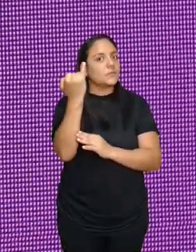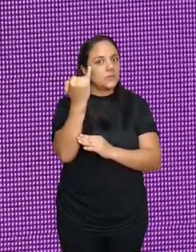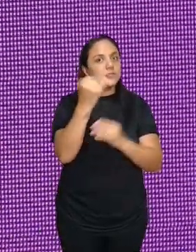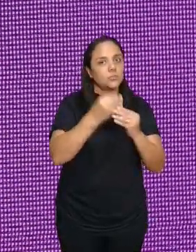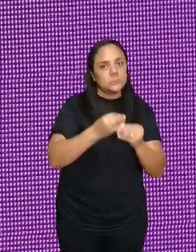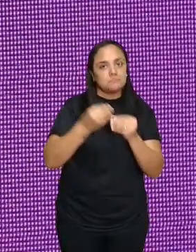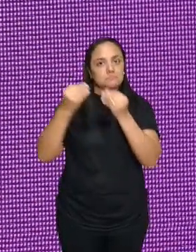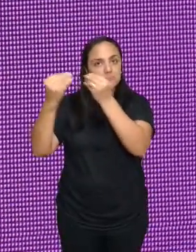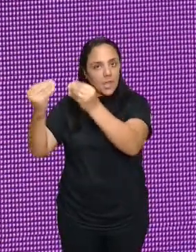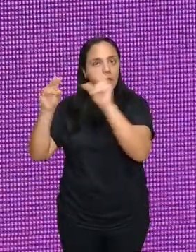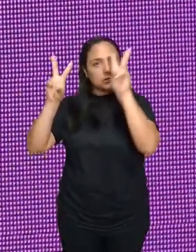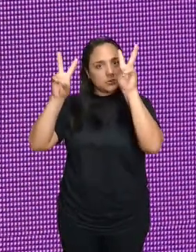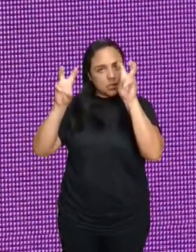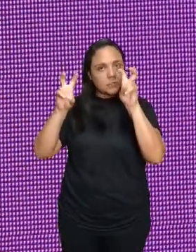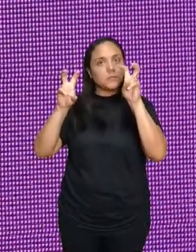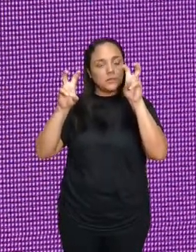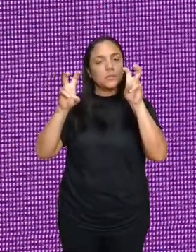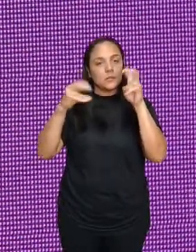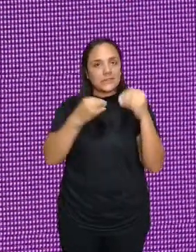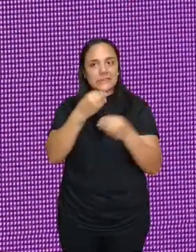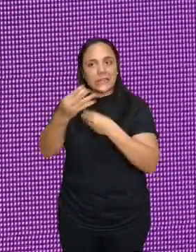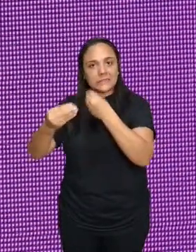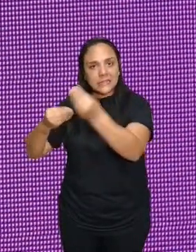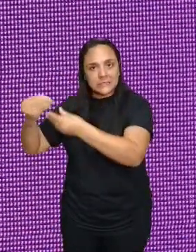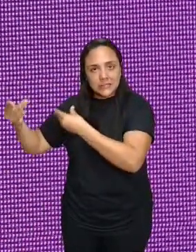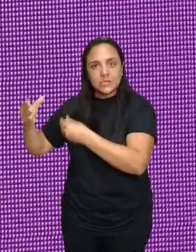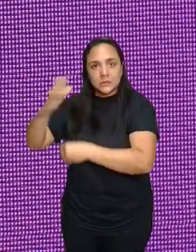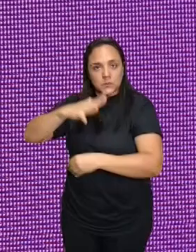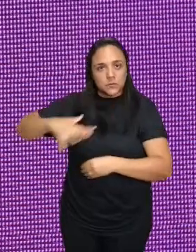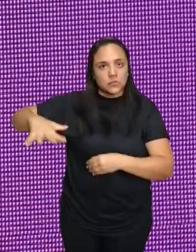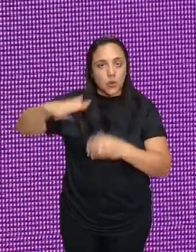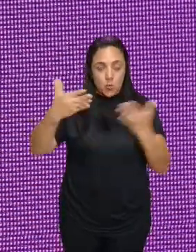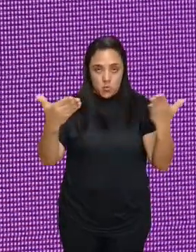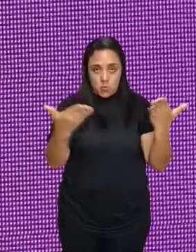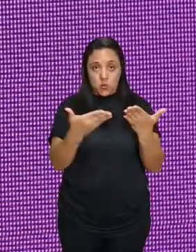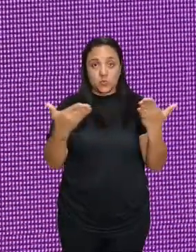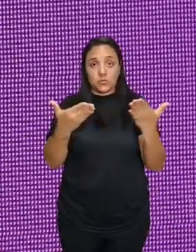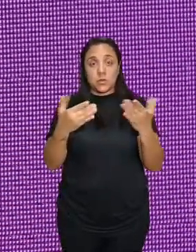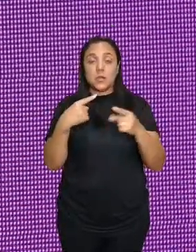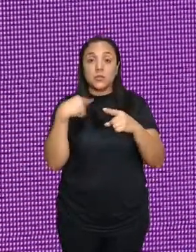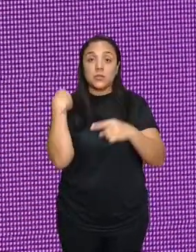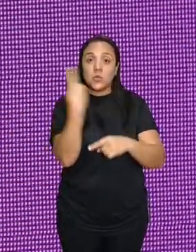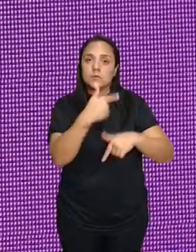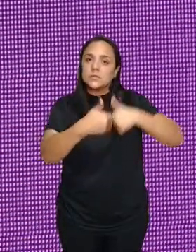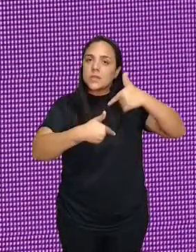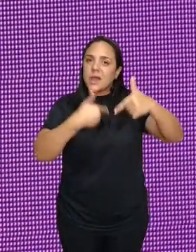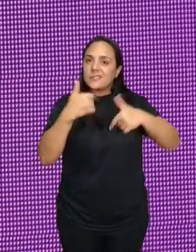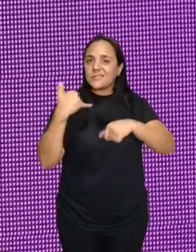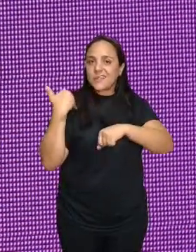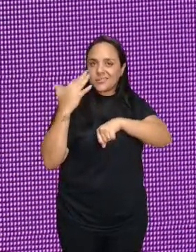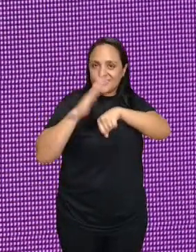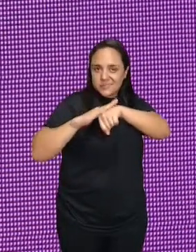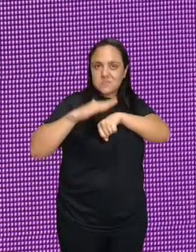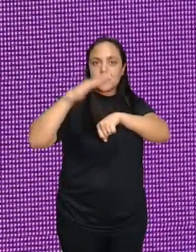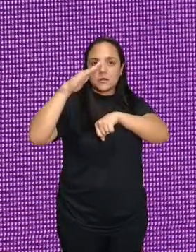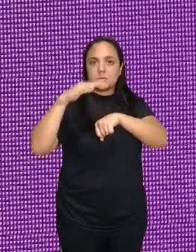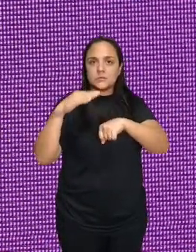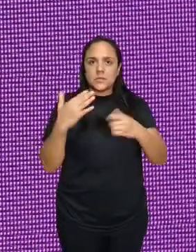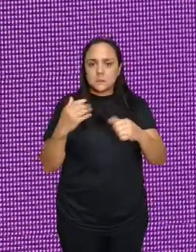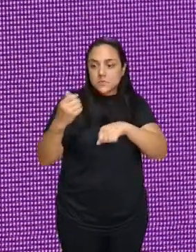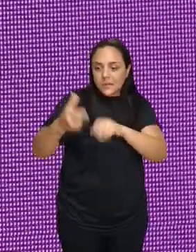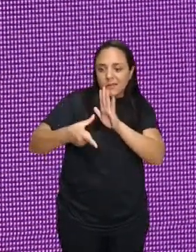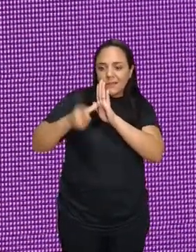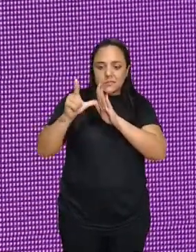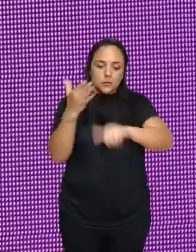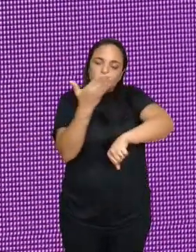assuntos pertinentes e que estão então em voga para o mercado hoje. Então, quando a gente trabalha com a terceira idade, por que que a gente não treina eles sobre checagem